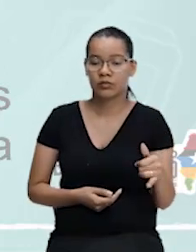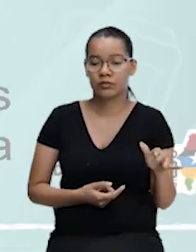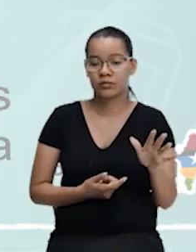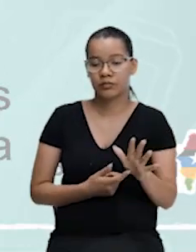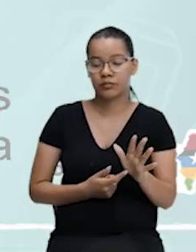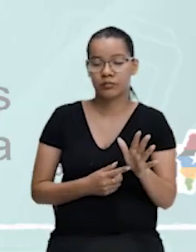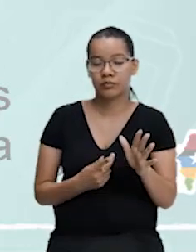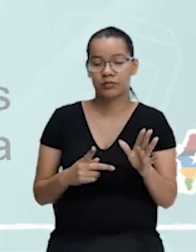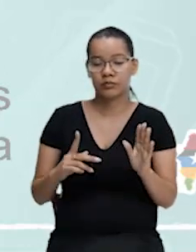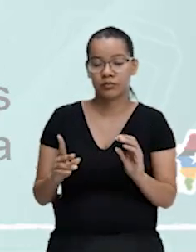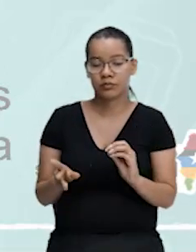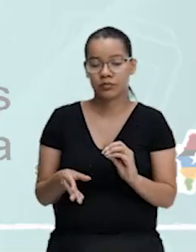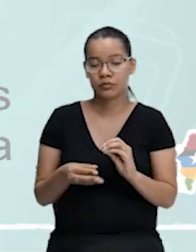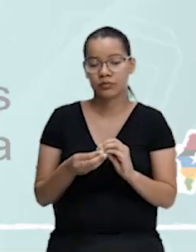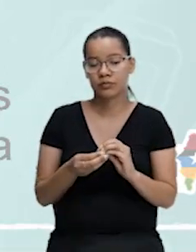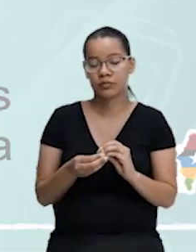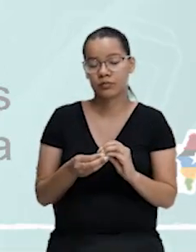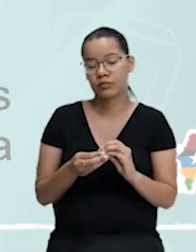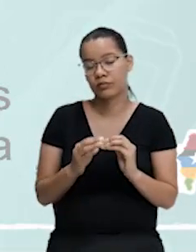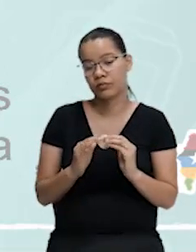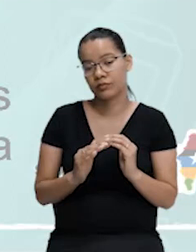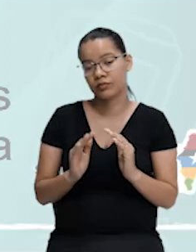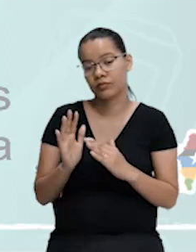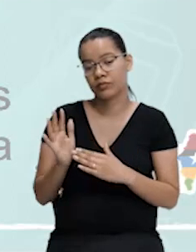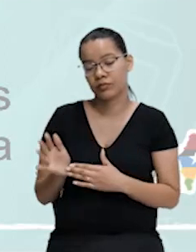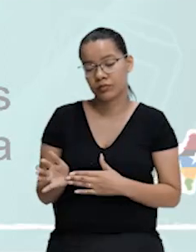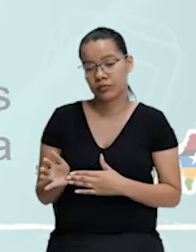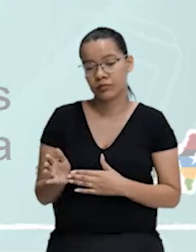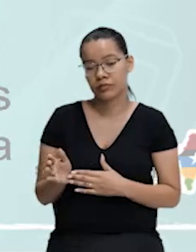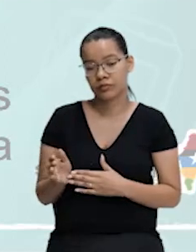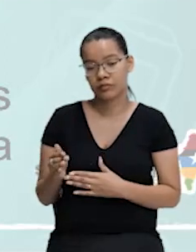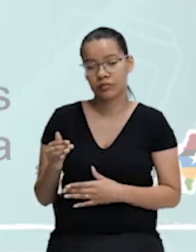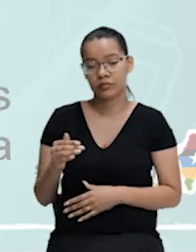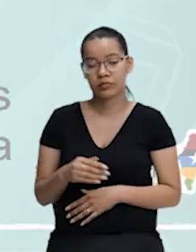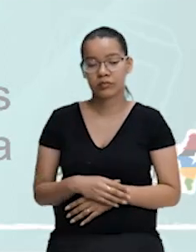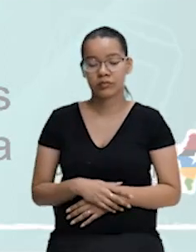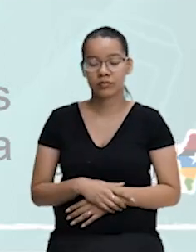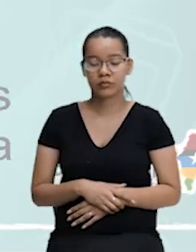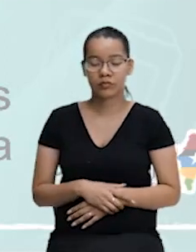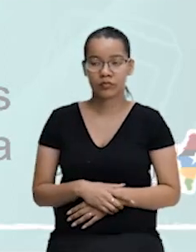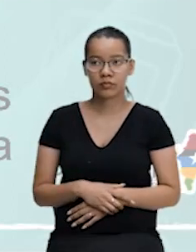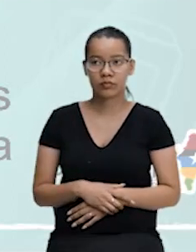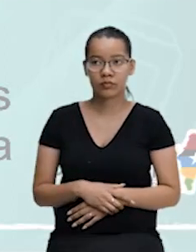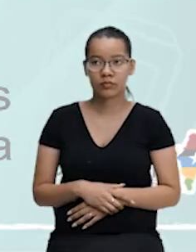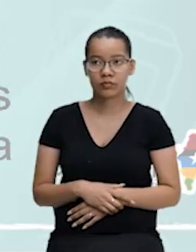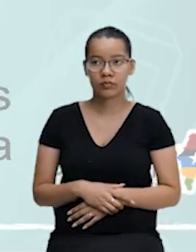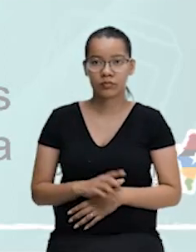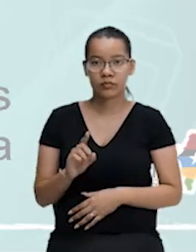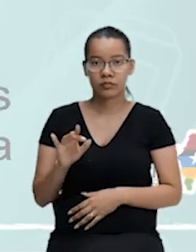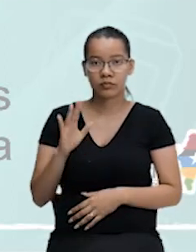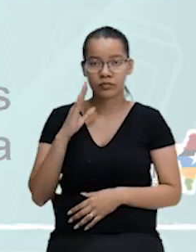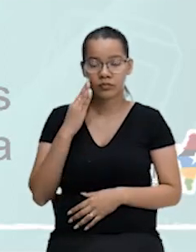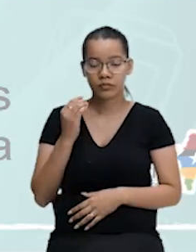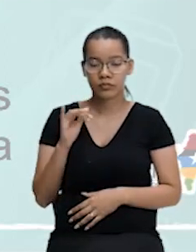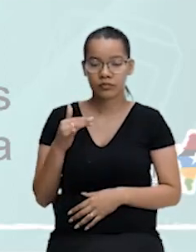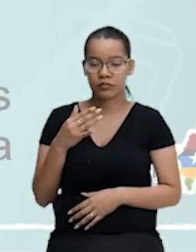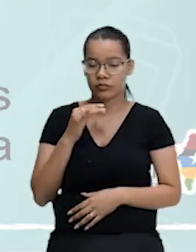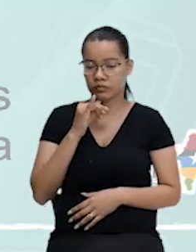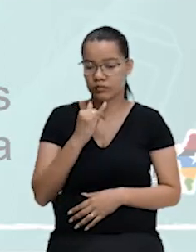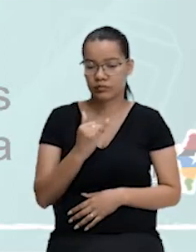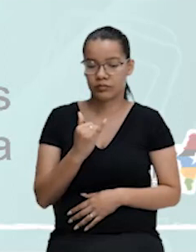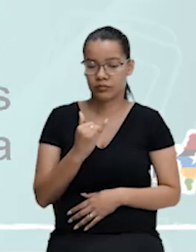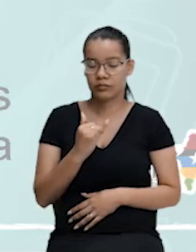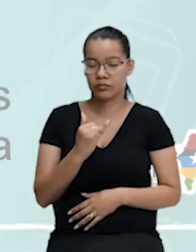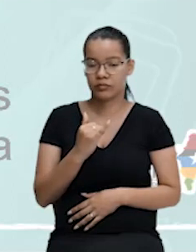sua constituição predominantemente ácidos graxos insaturados. E você sabe, quando se fala de ácidos